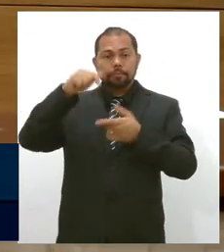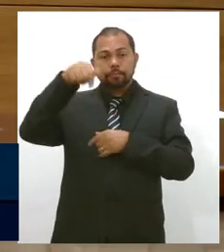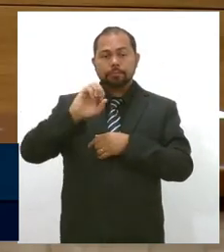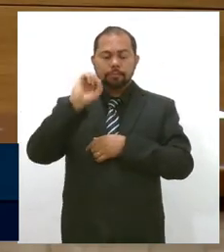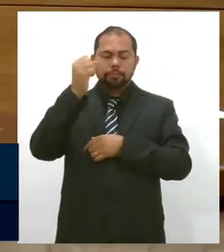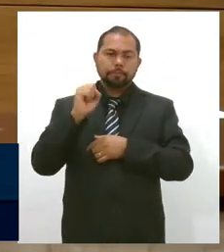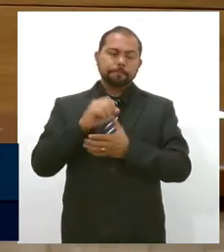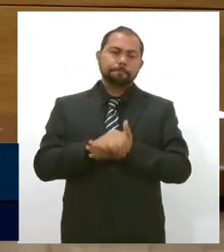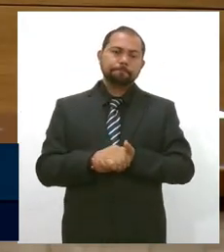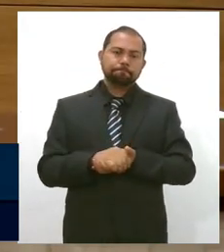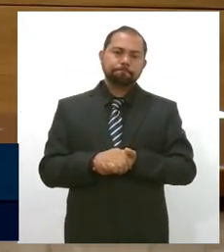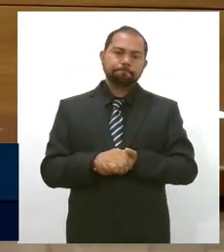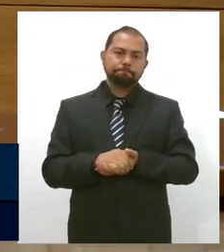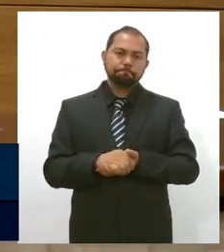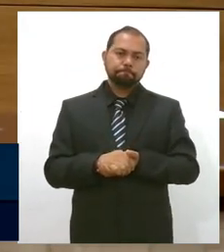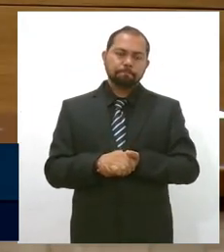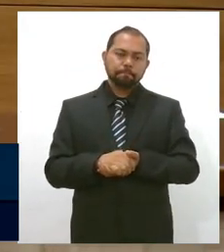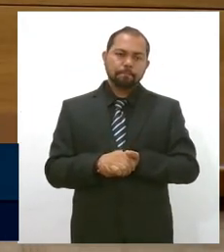Ofício número